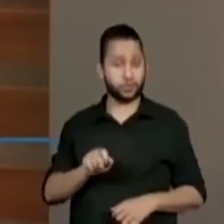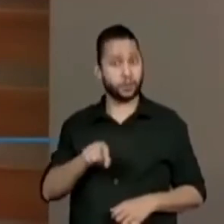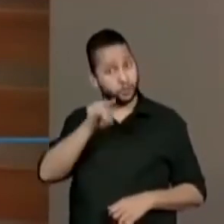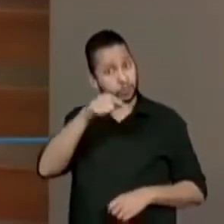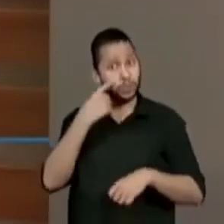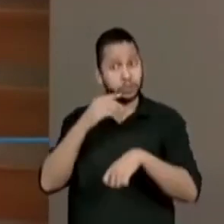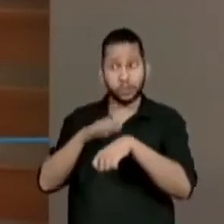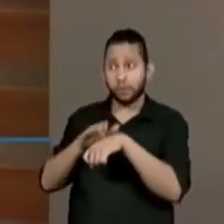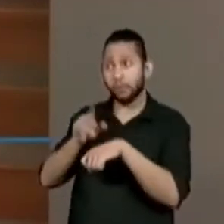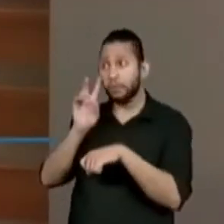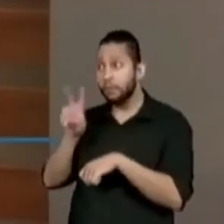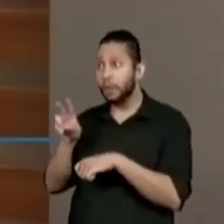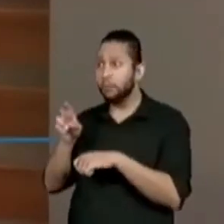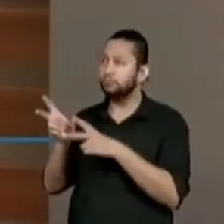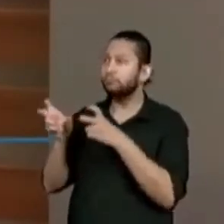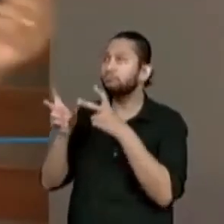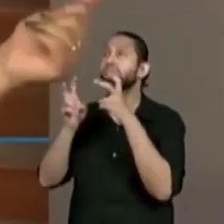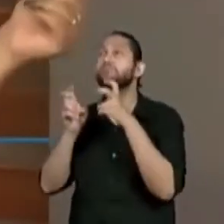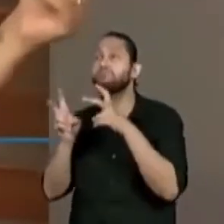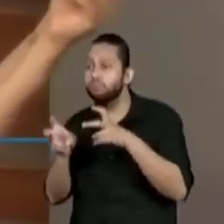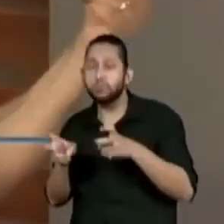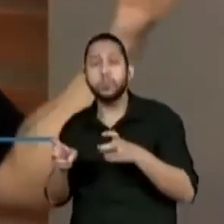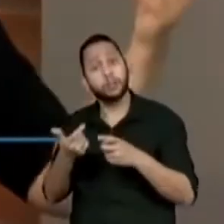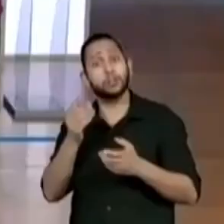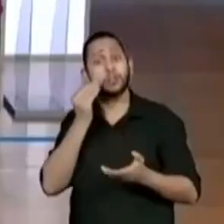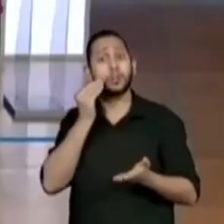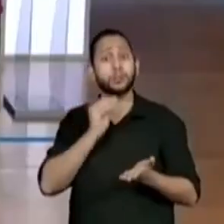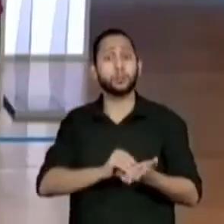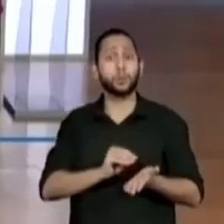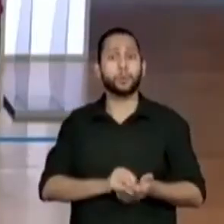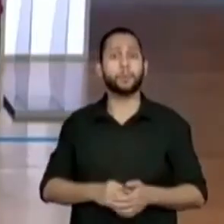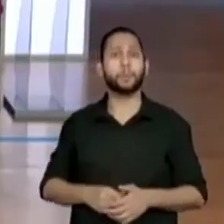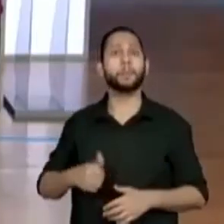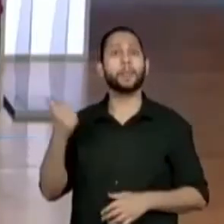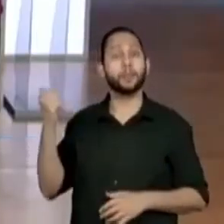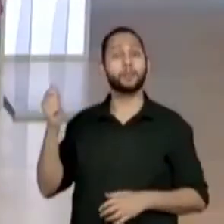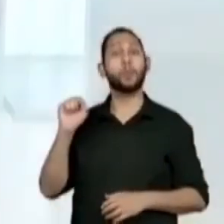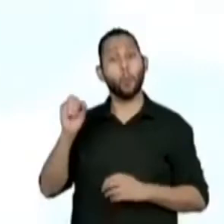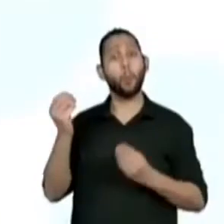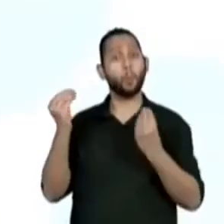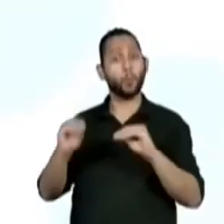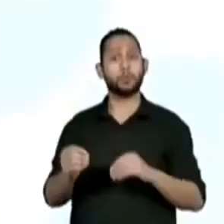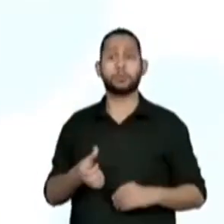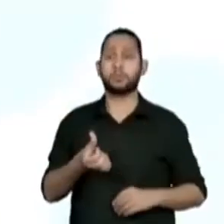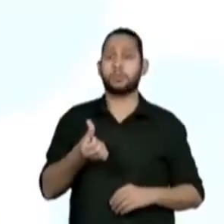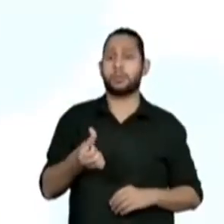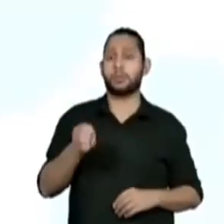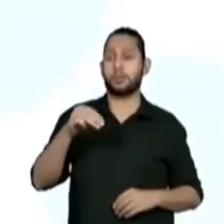e anotar o aproximado. Inclusive, você pode anotar aqui na lousa 6 metros